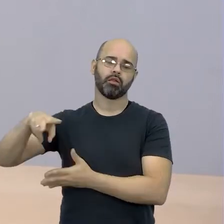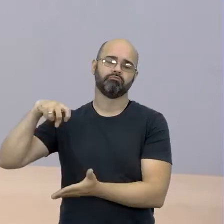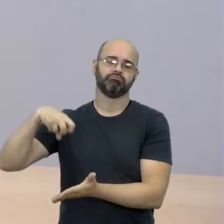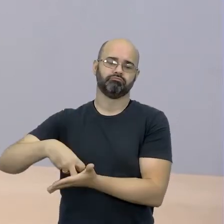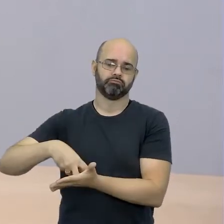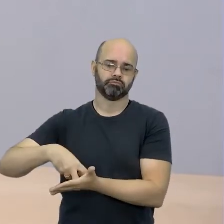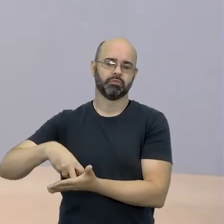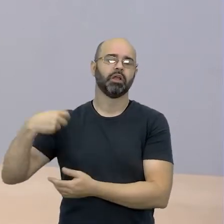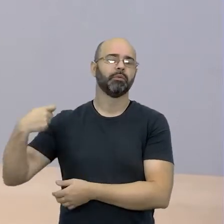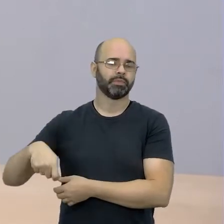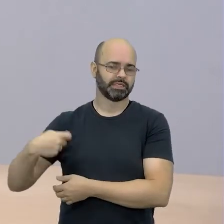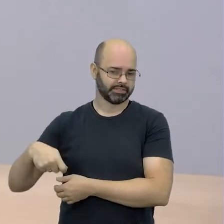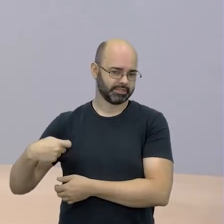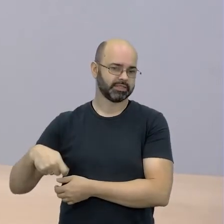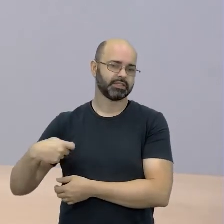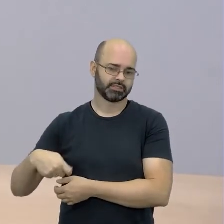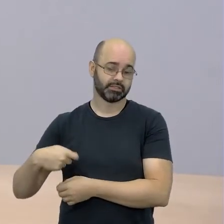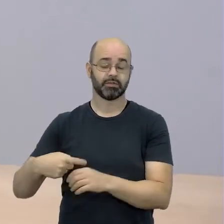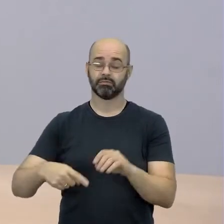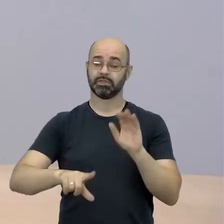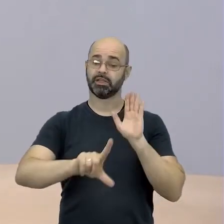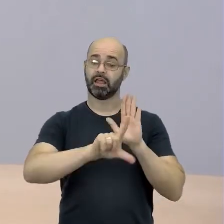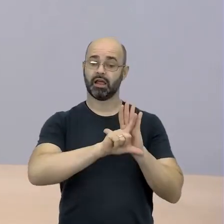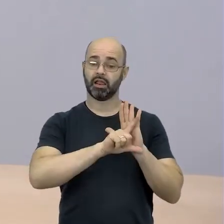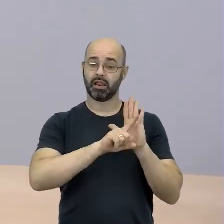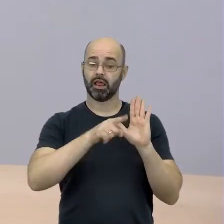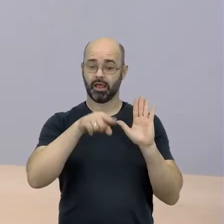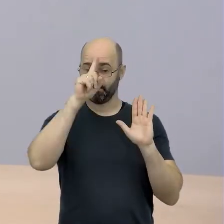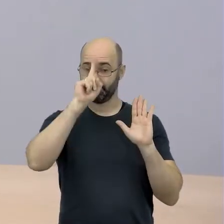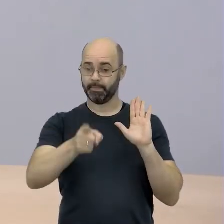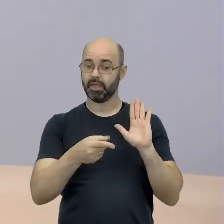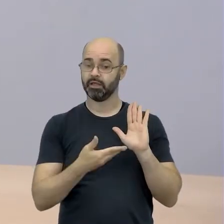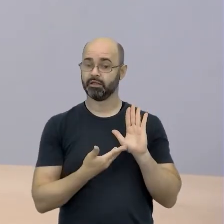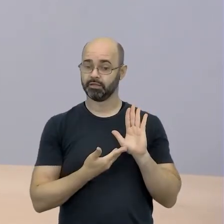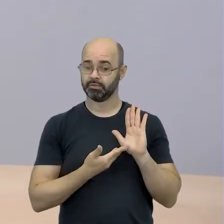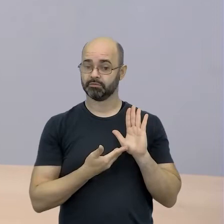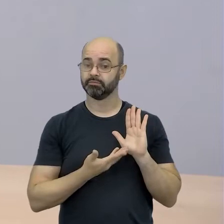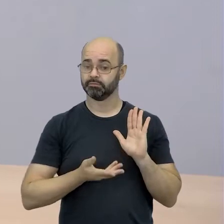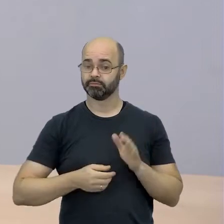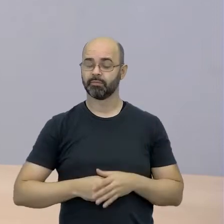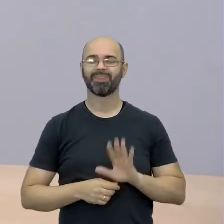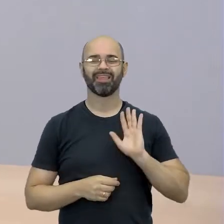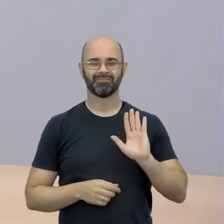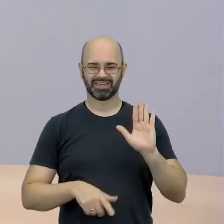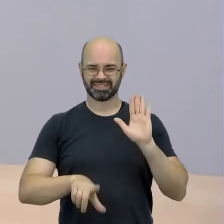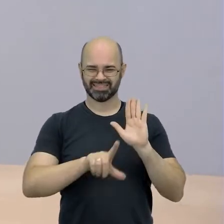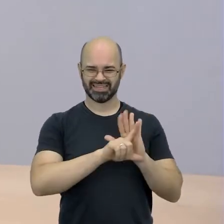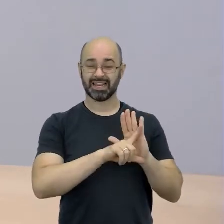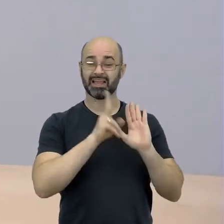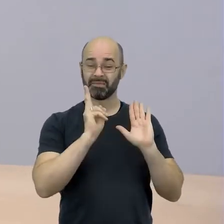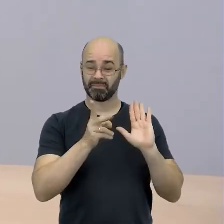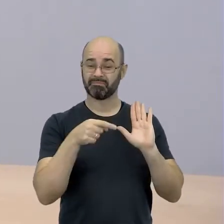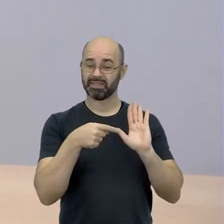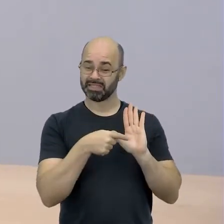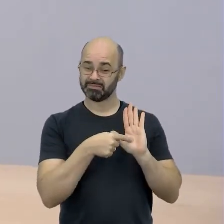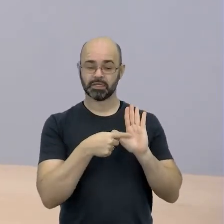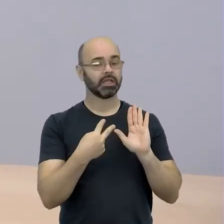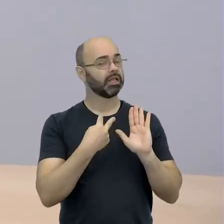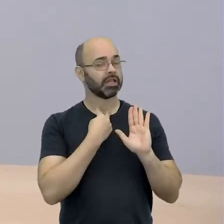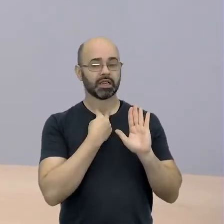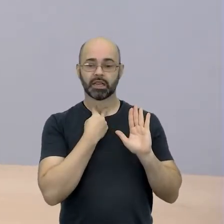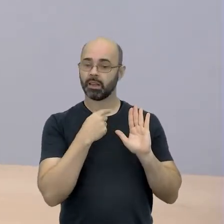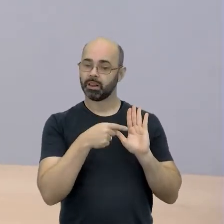crime pelo império da lei. Mas esse mesmo império da lei não tem o direito de ferir